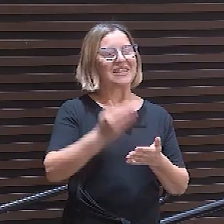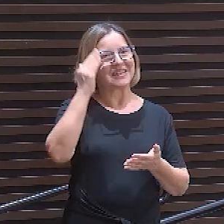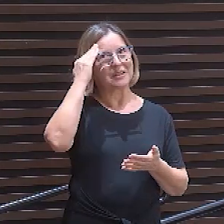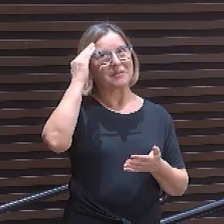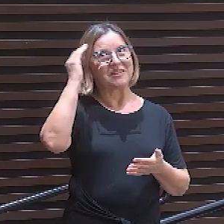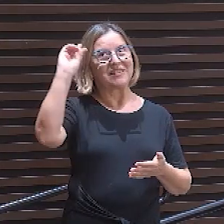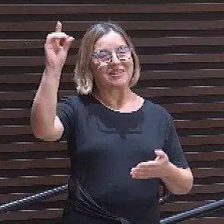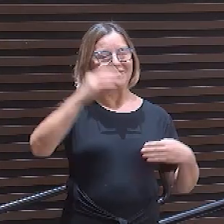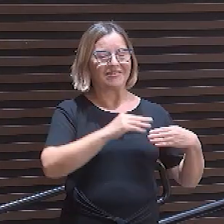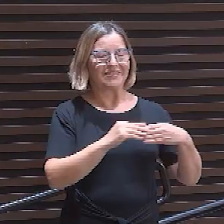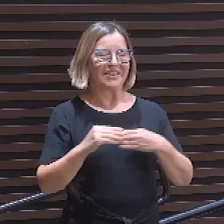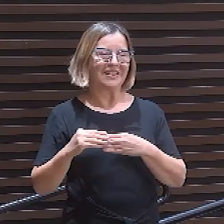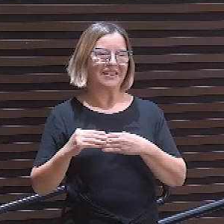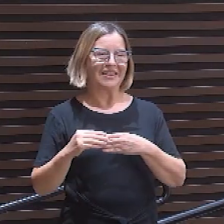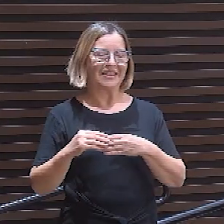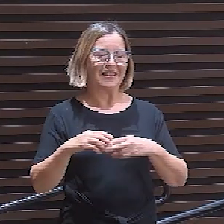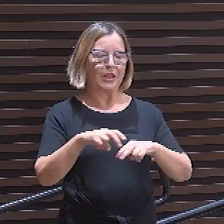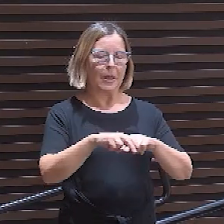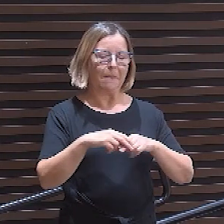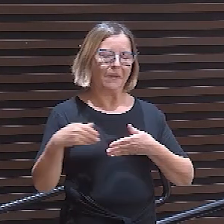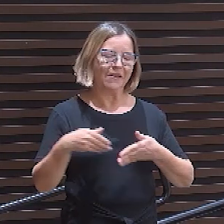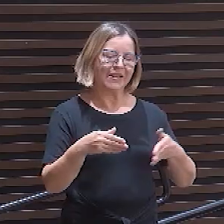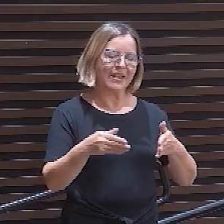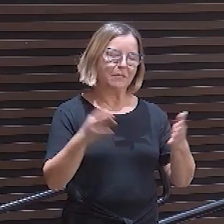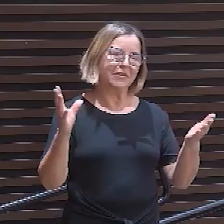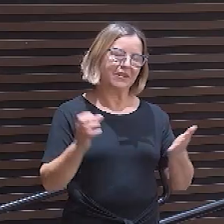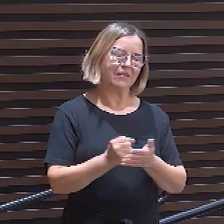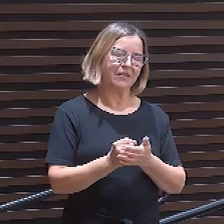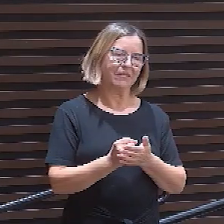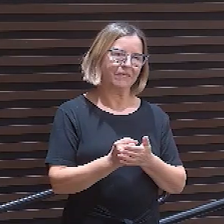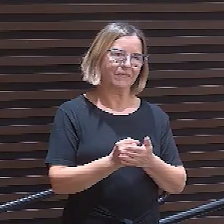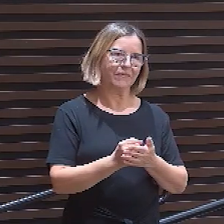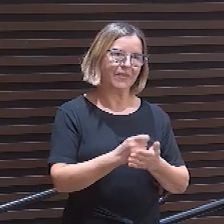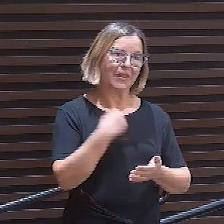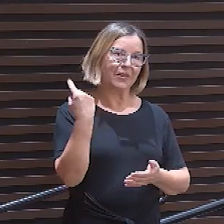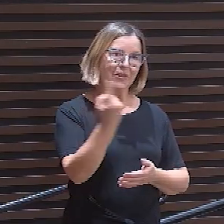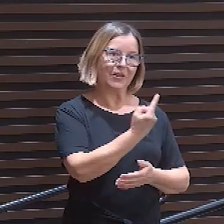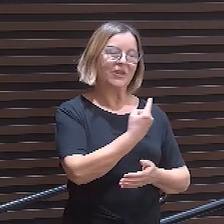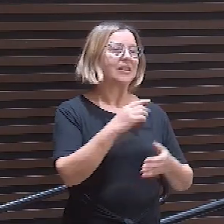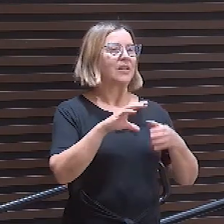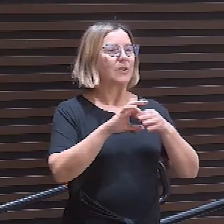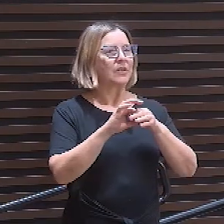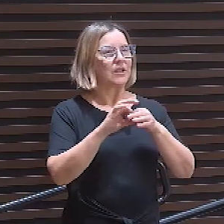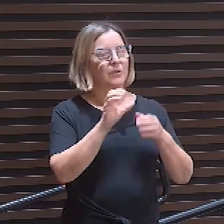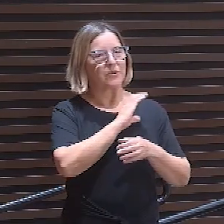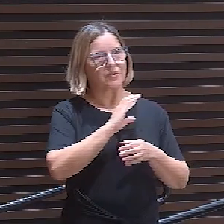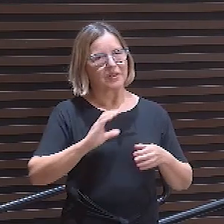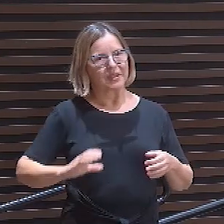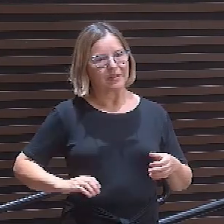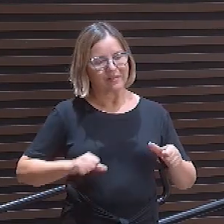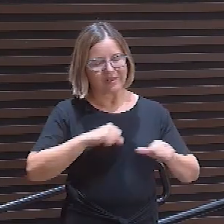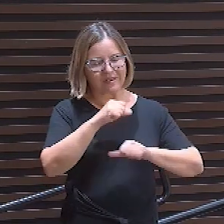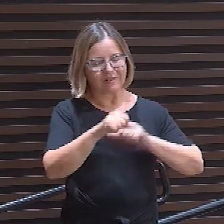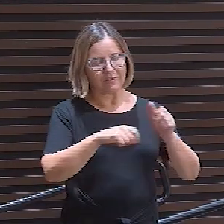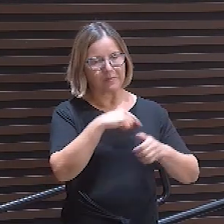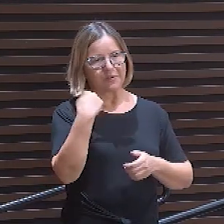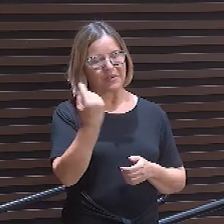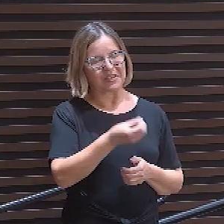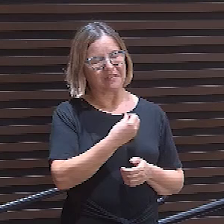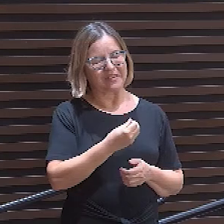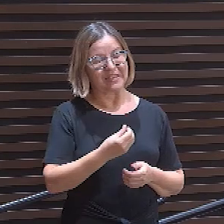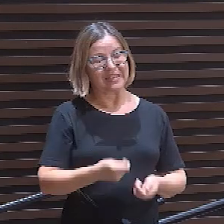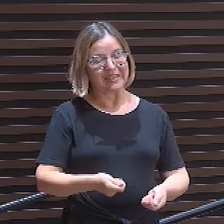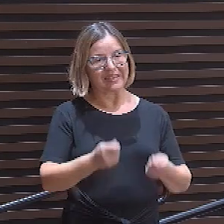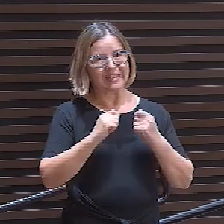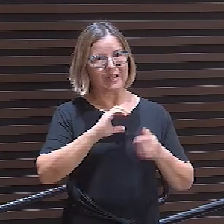salvação. Nossa união com Cristo transforma a maneira como vivemos e nos dá confiança de que,